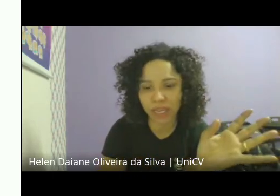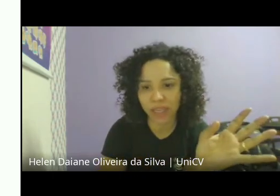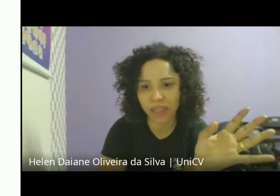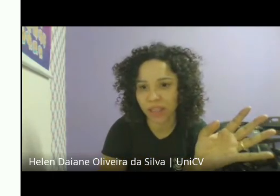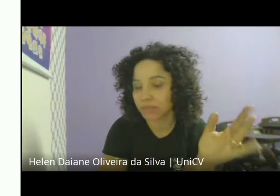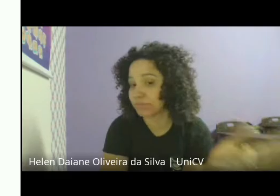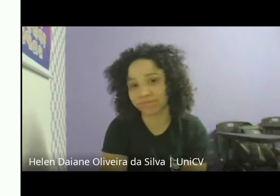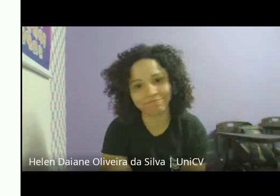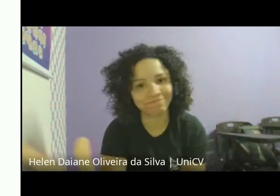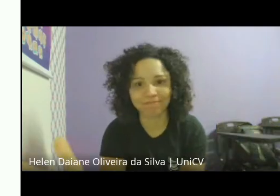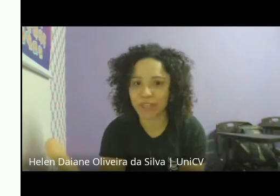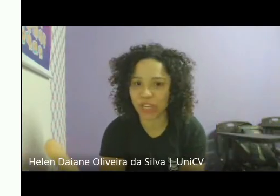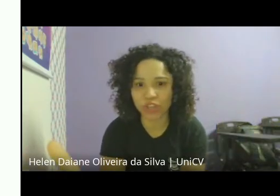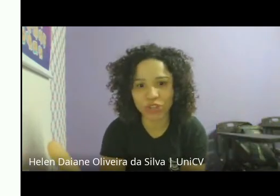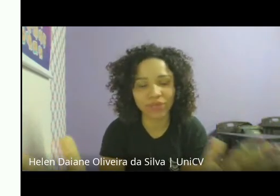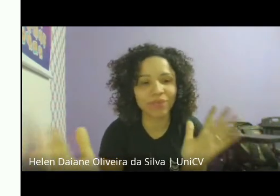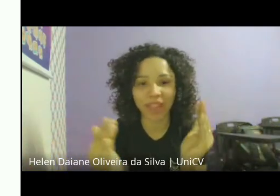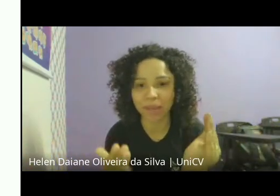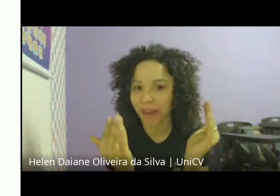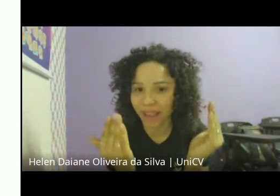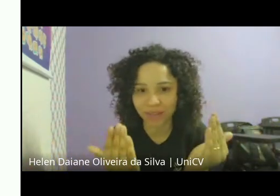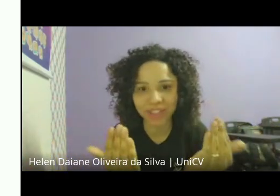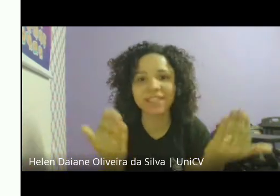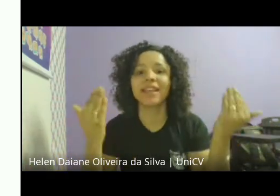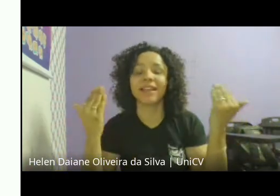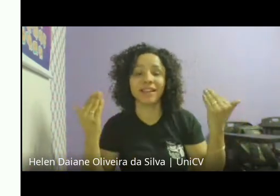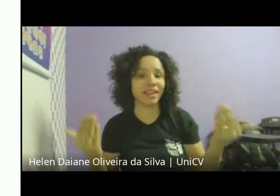escrito ali. Mas, gente, tem